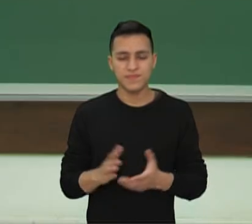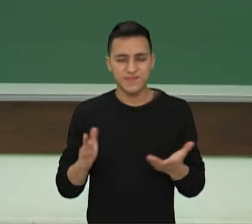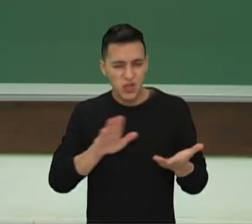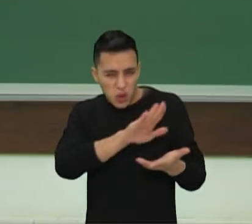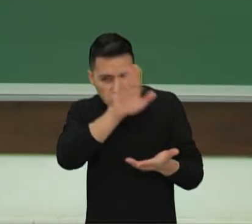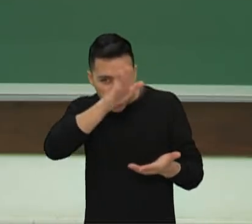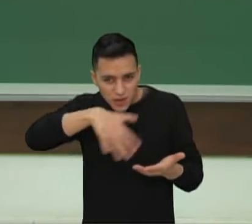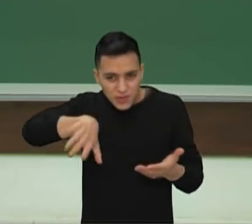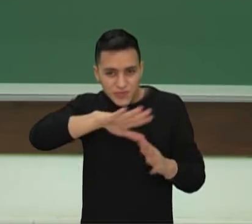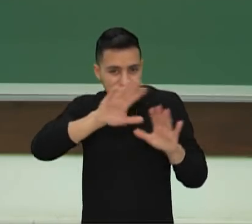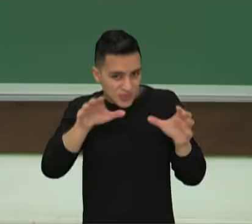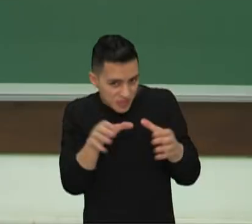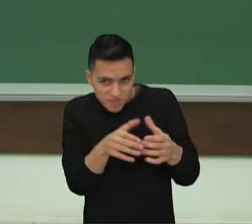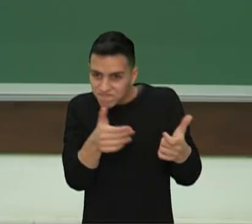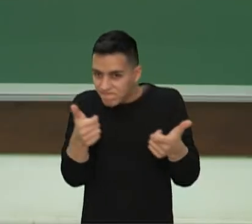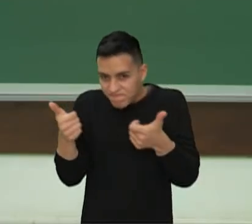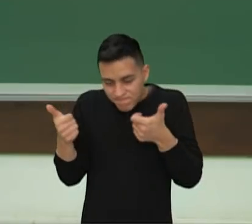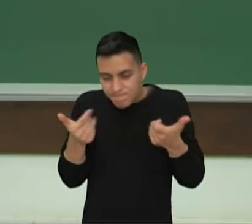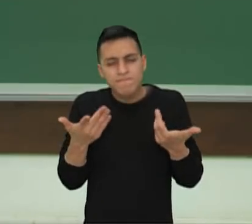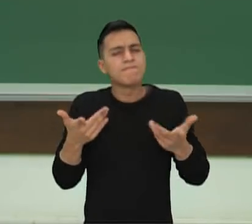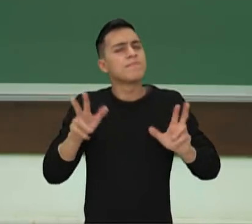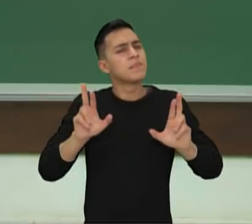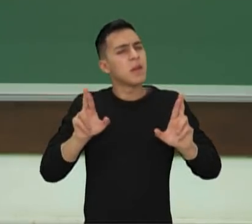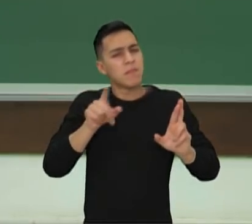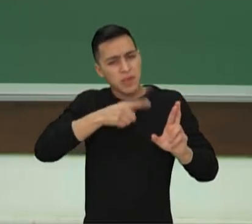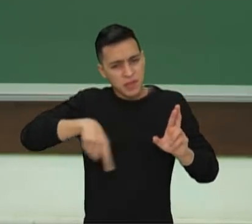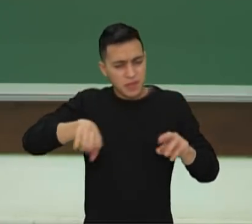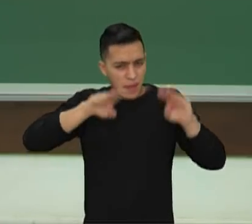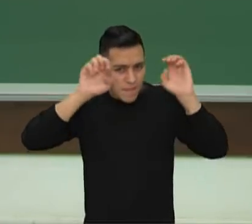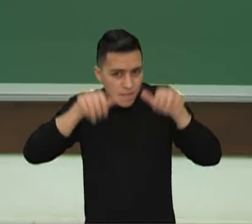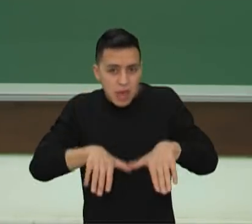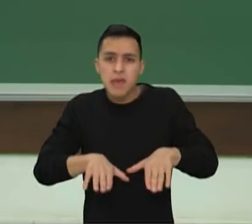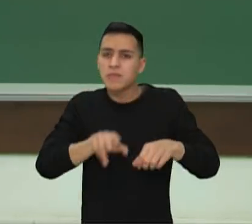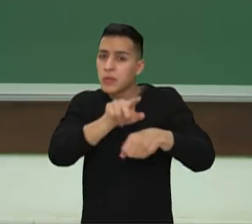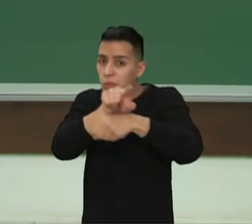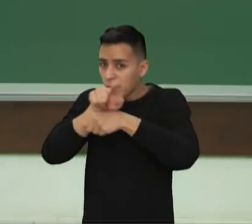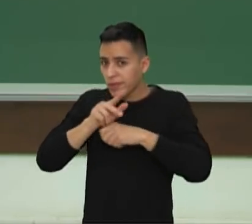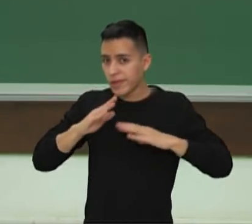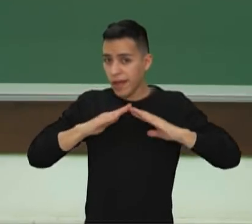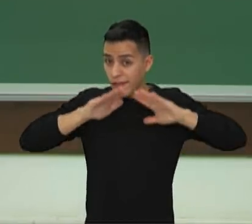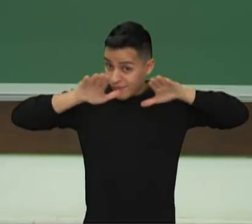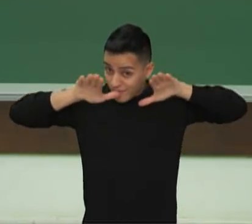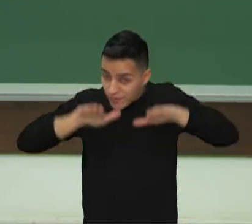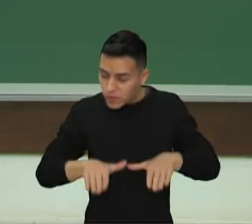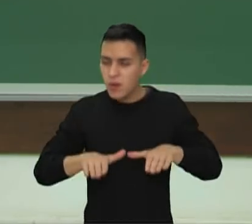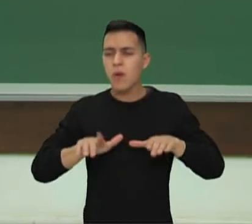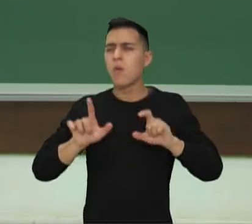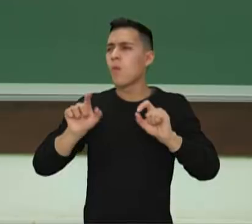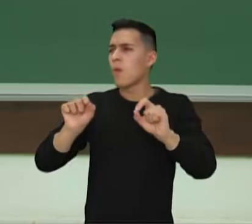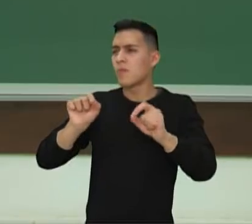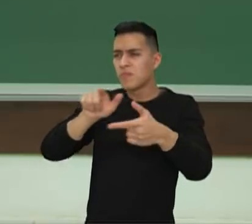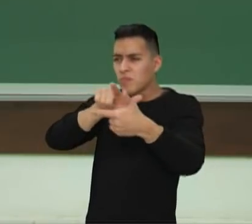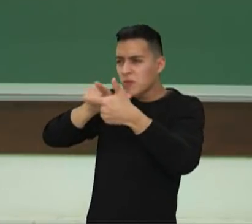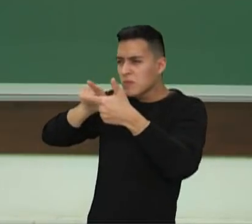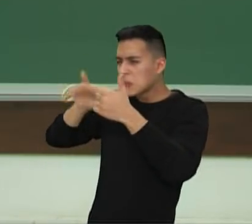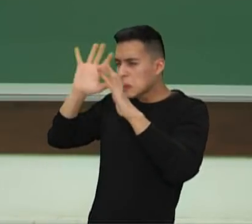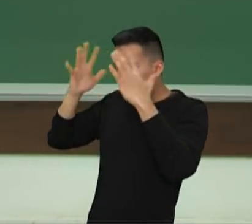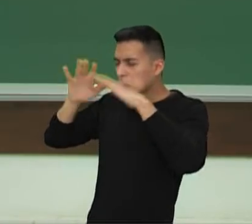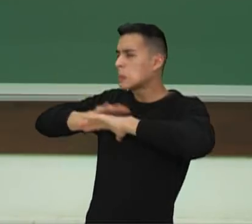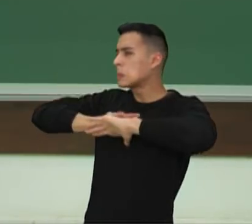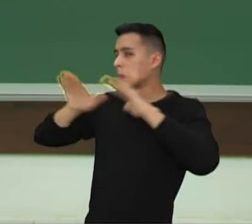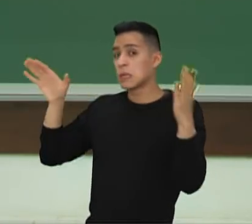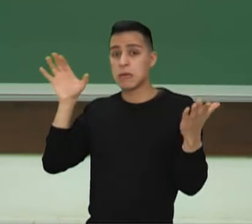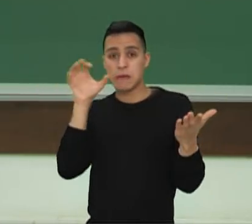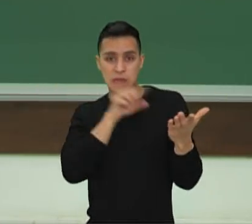Olá, turminha! Como estão? Espero que estejam bem e se cuidando em casa para que tudo passe o mais rápido possível,